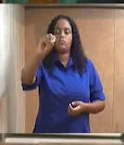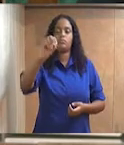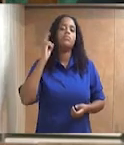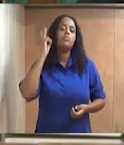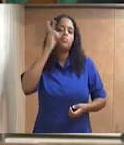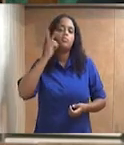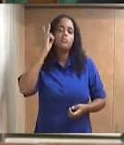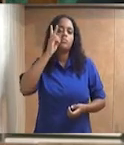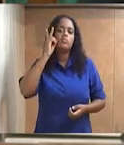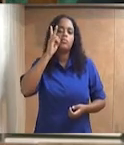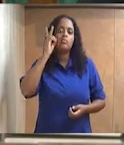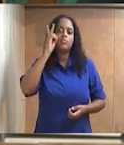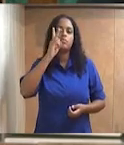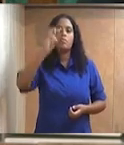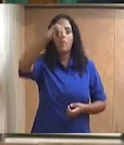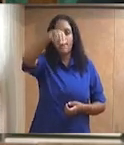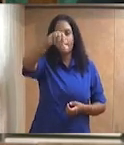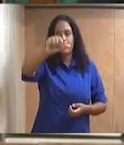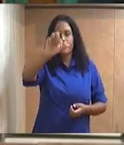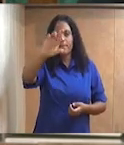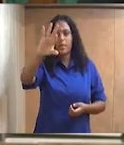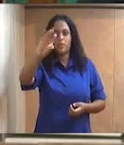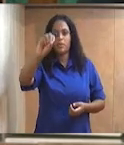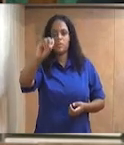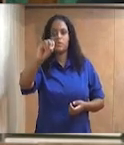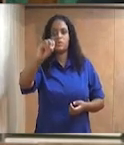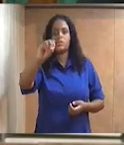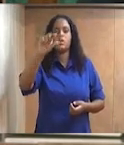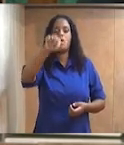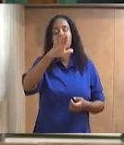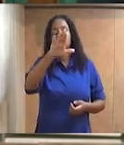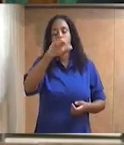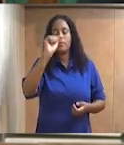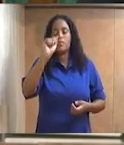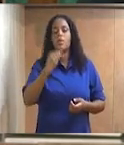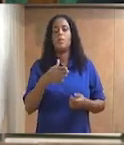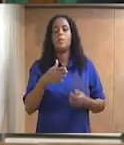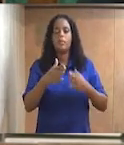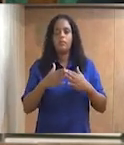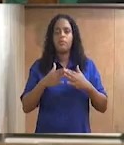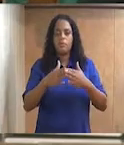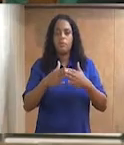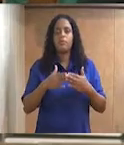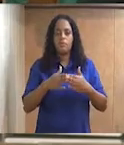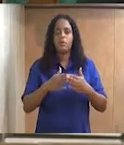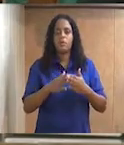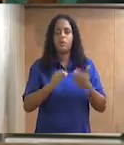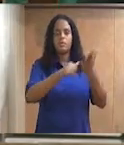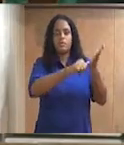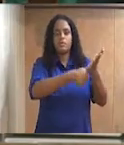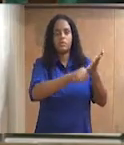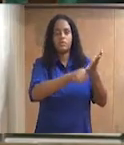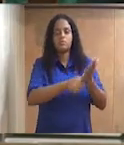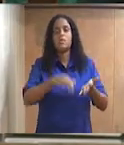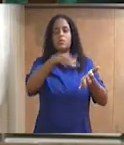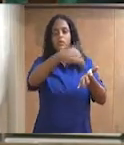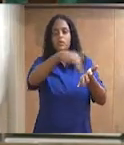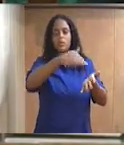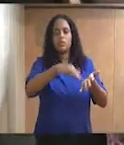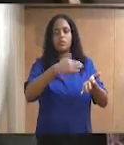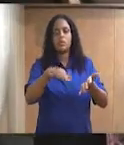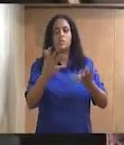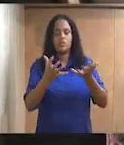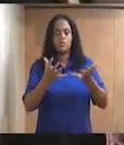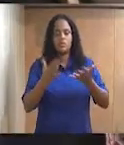vereador Quinzé e vereador Marcos Tavares, esses vereadores que eu chamei, que senhor possam registrar sua presença. Senhor secretário, queria, por favor,